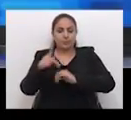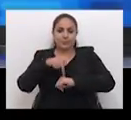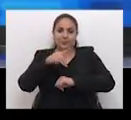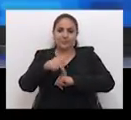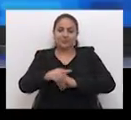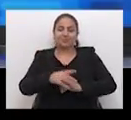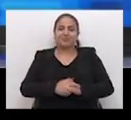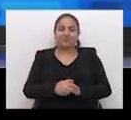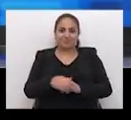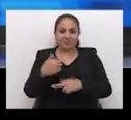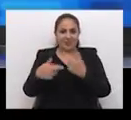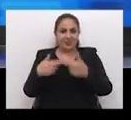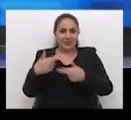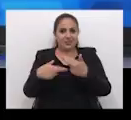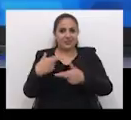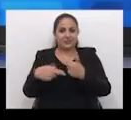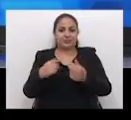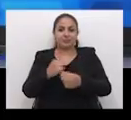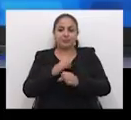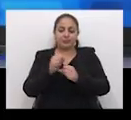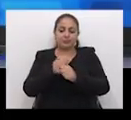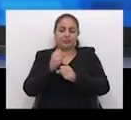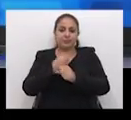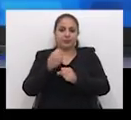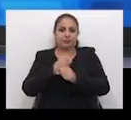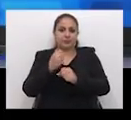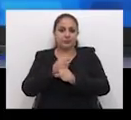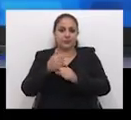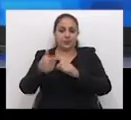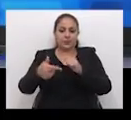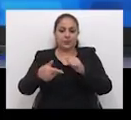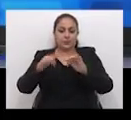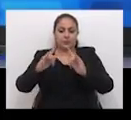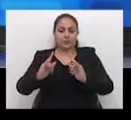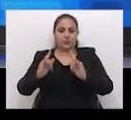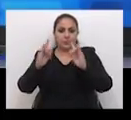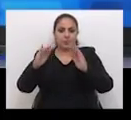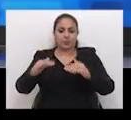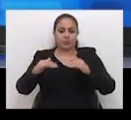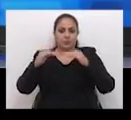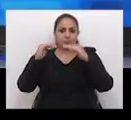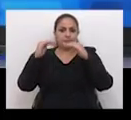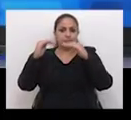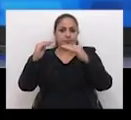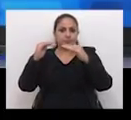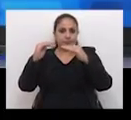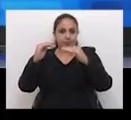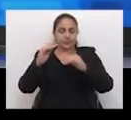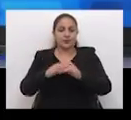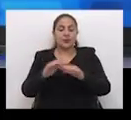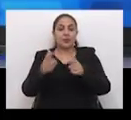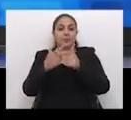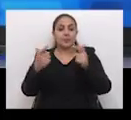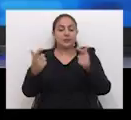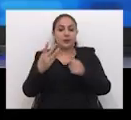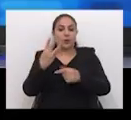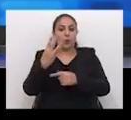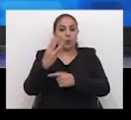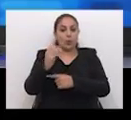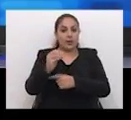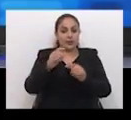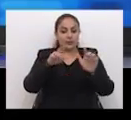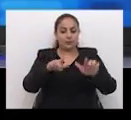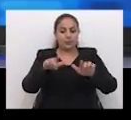de Passo Fundo. A reforma prevê a construção do segundo piso da penitenciária, com ampliação de